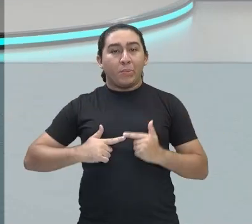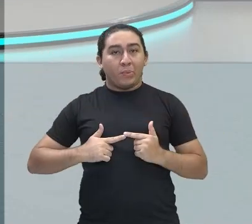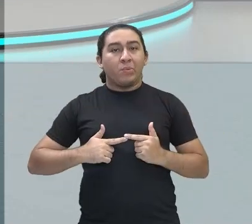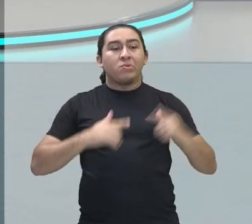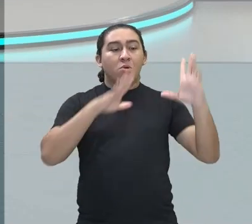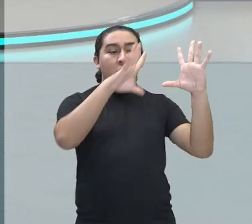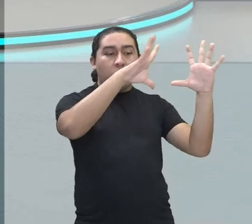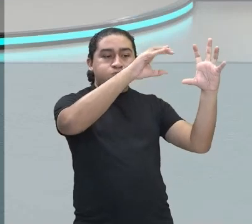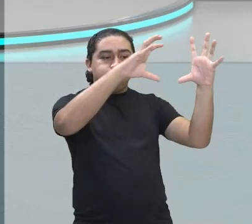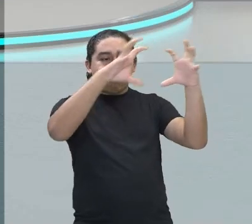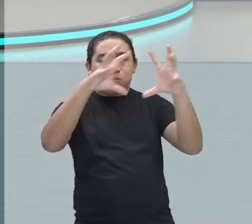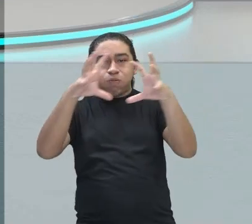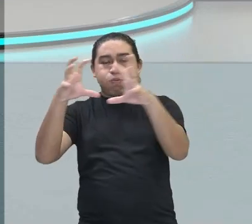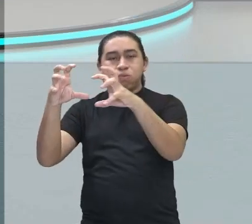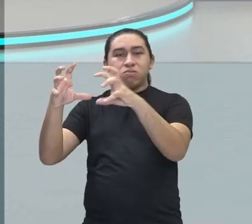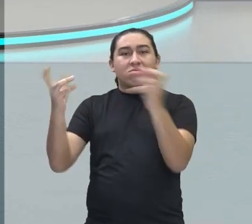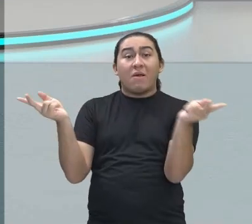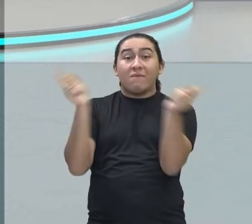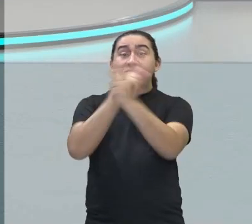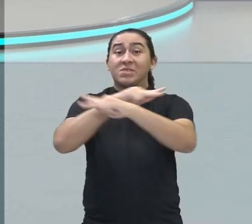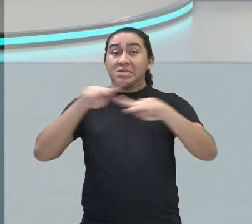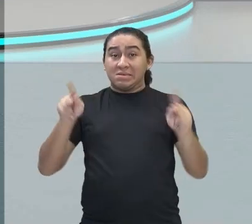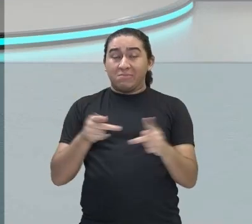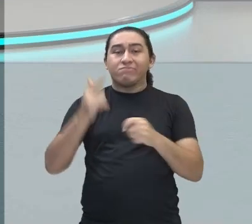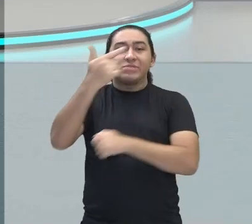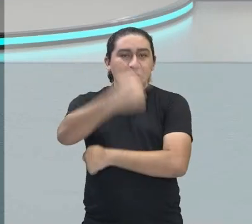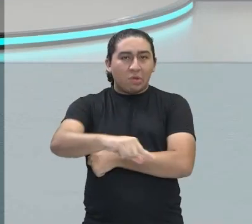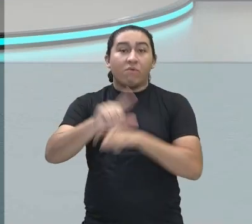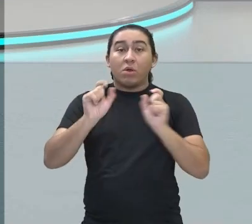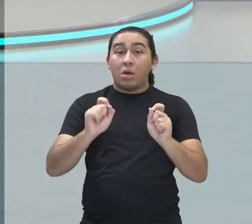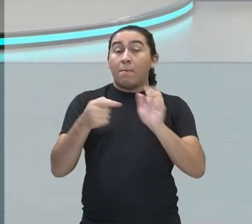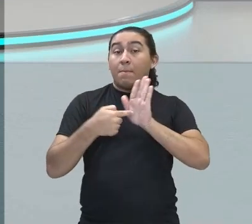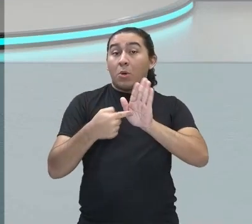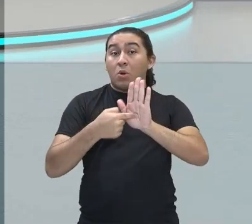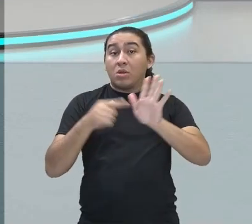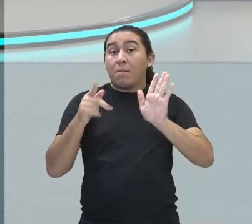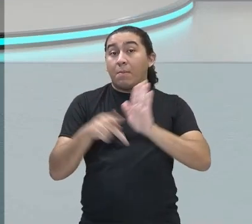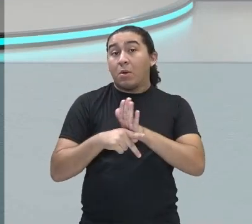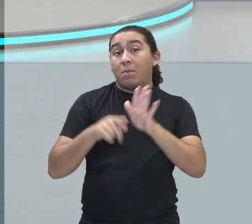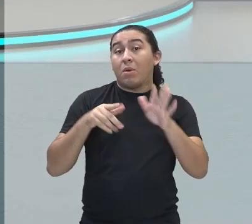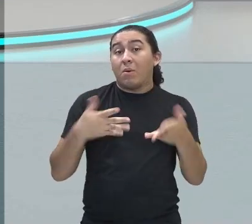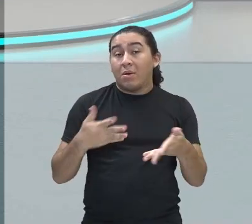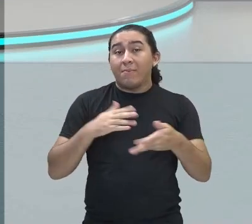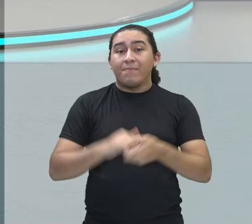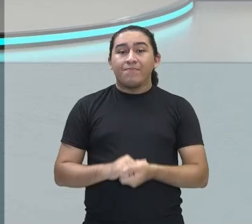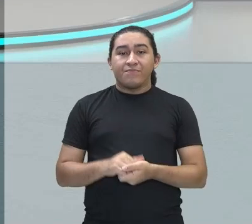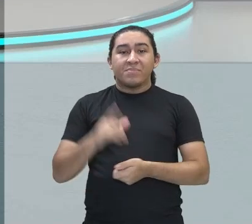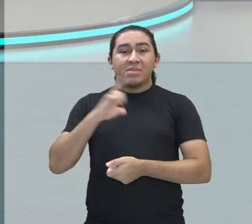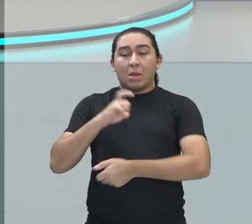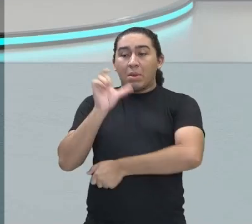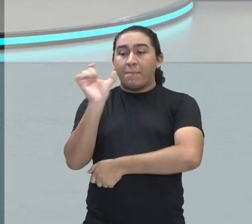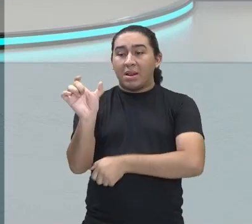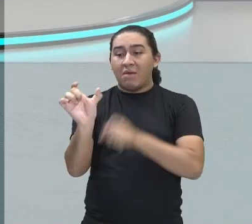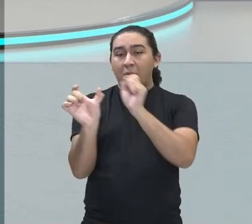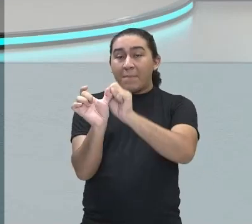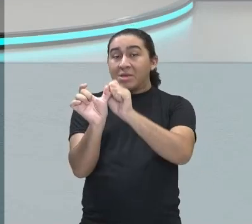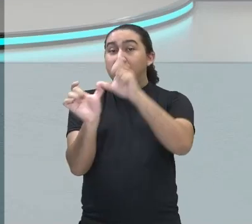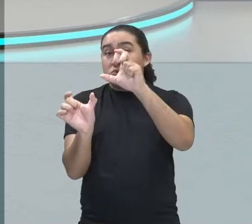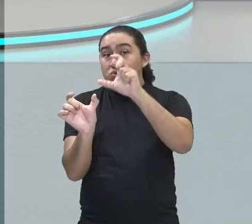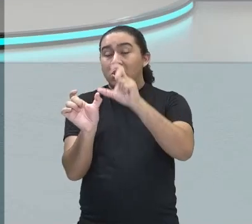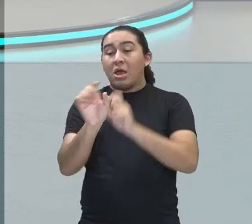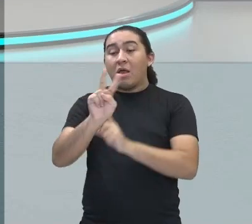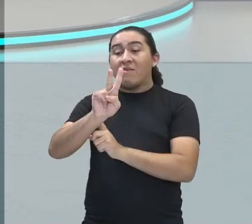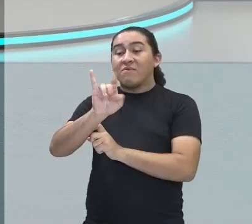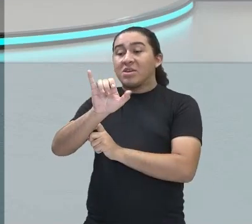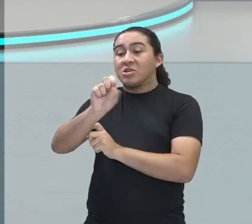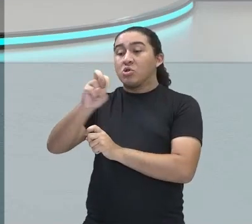nevoentas, vises. Mais uma vez é apresentada uma maiúscula alegorizante, indicando